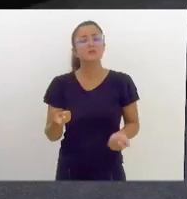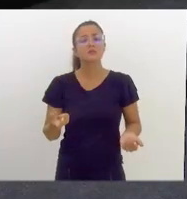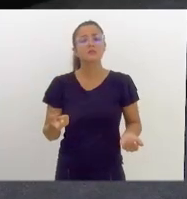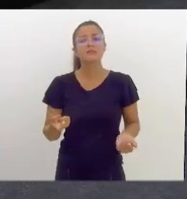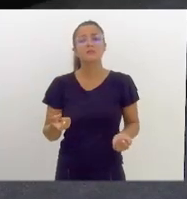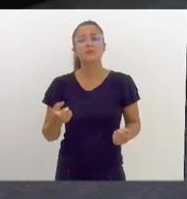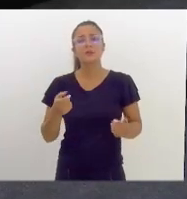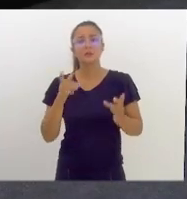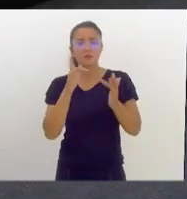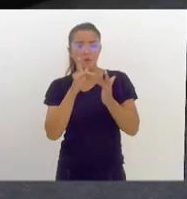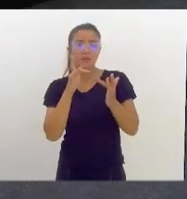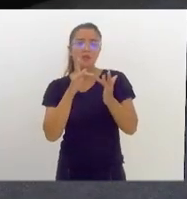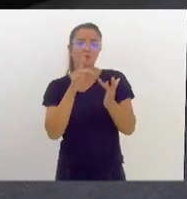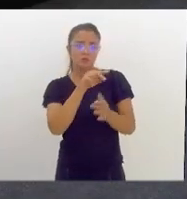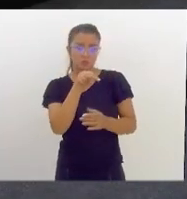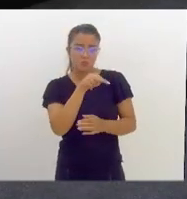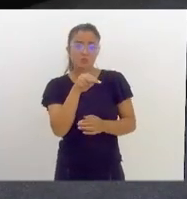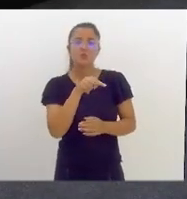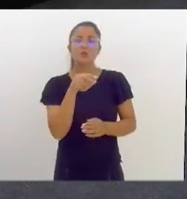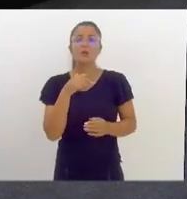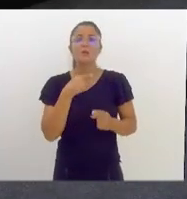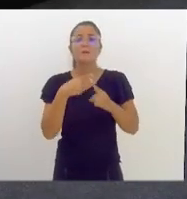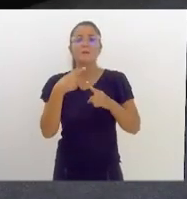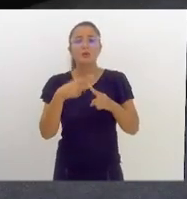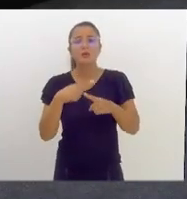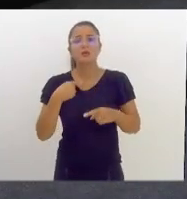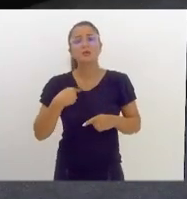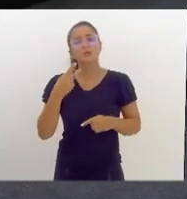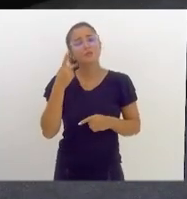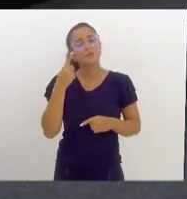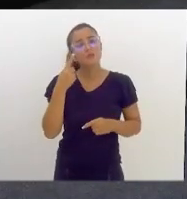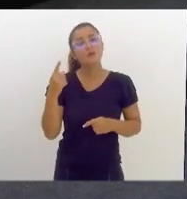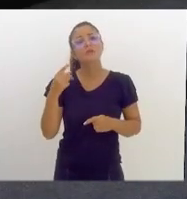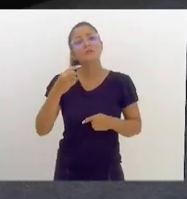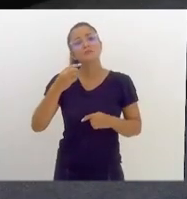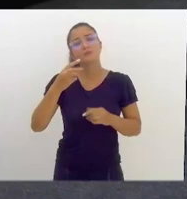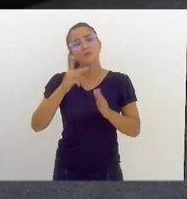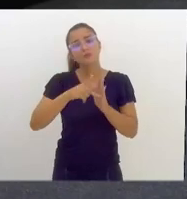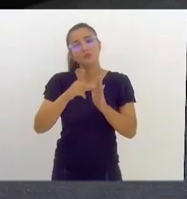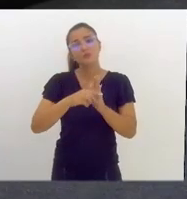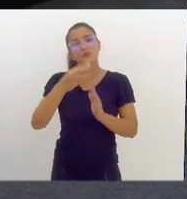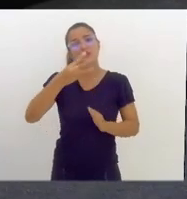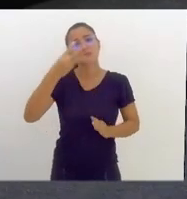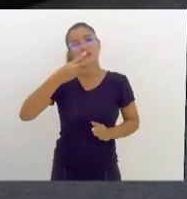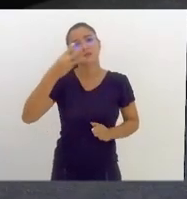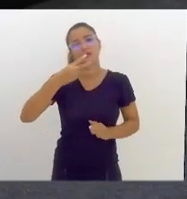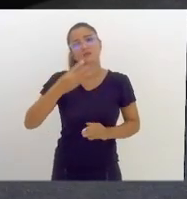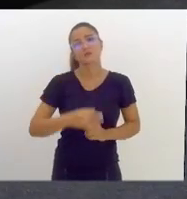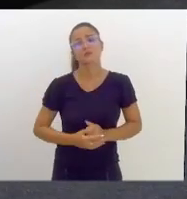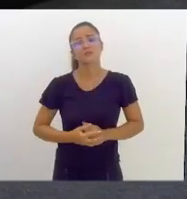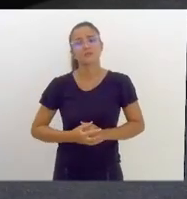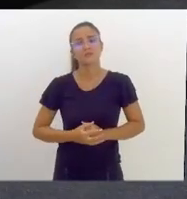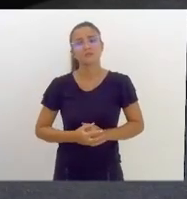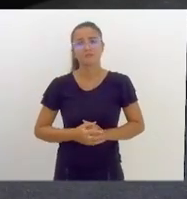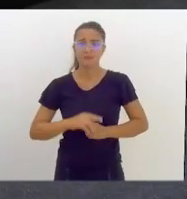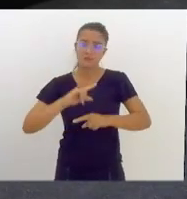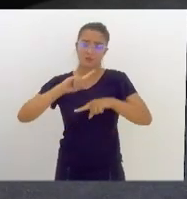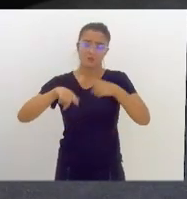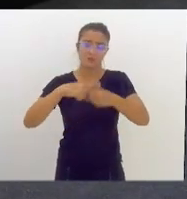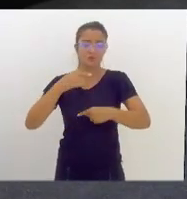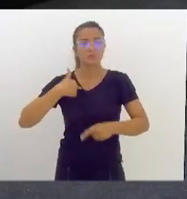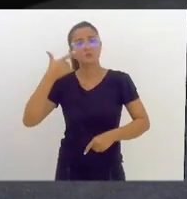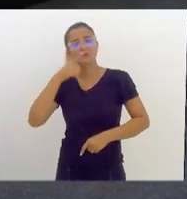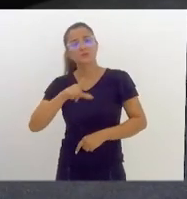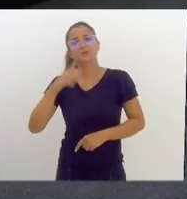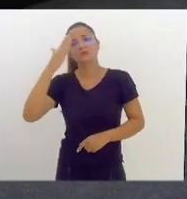projetos para que darmos continuidade a partir do terceiro projeto, até que eu consiga um entendimento com